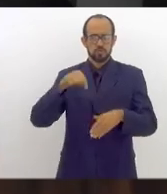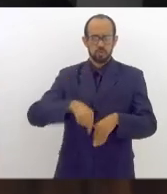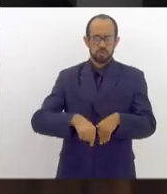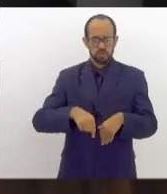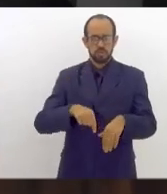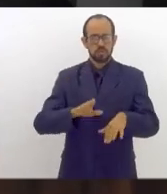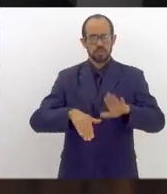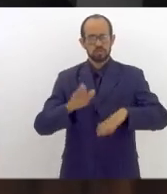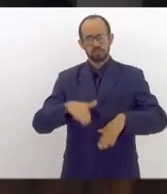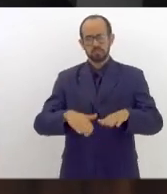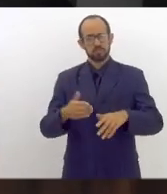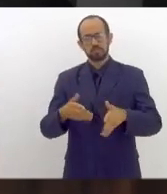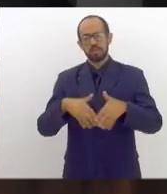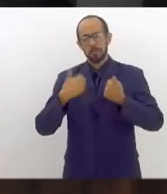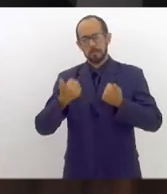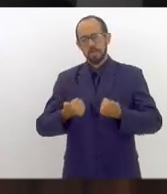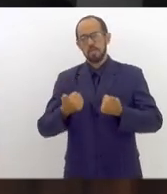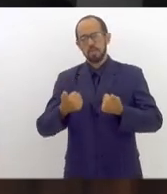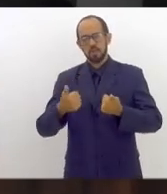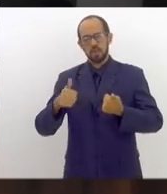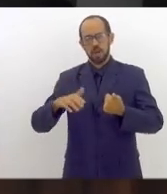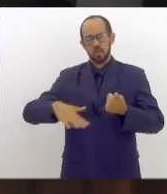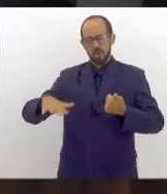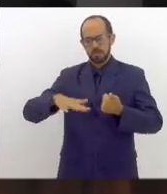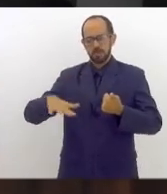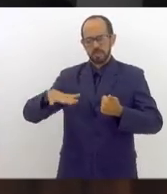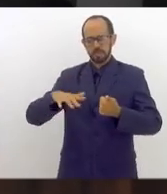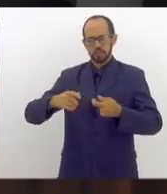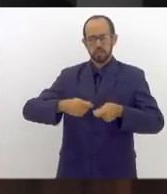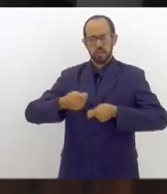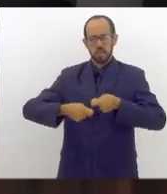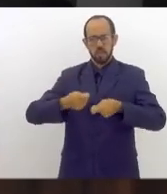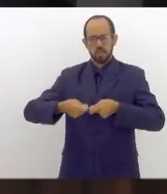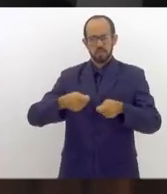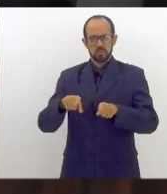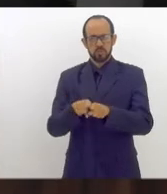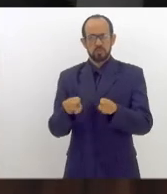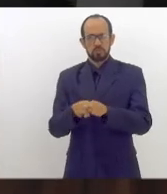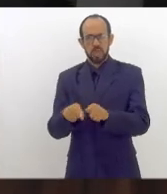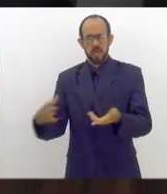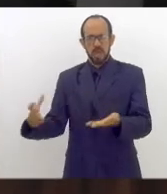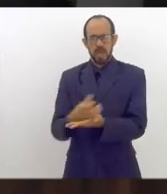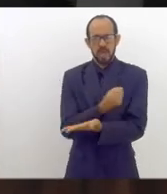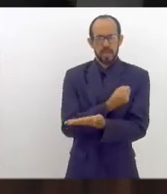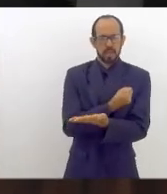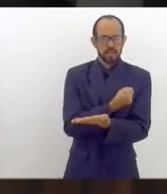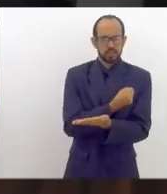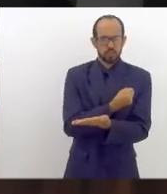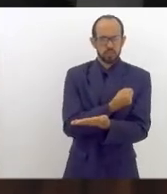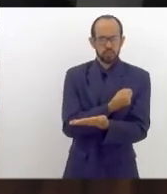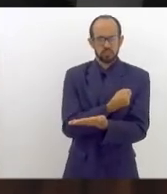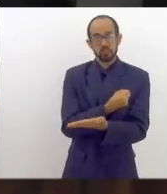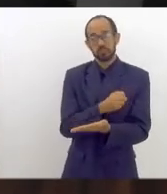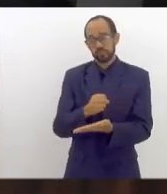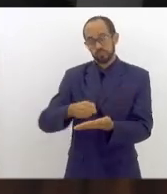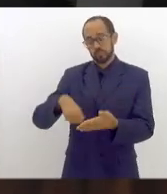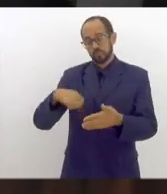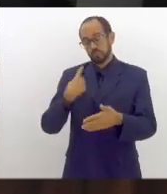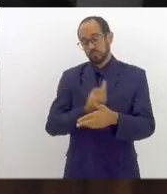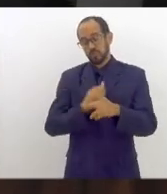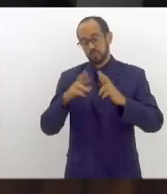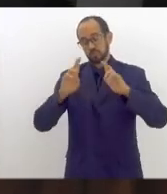para melhorar o ambiente de negócios mas também para melhorar arrecadação e a gente espera